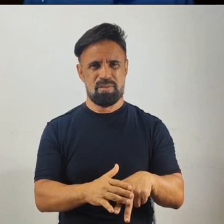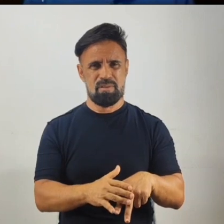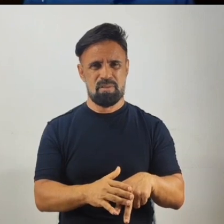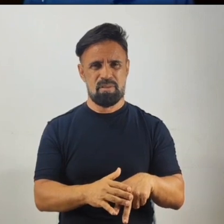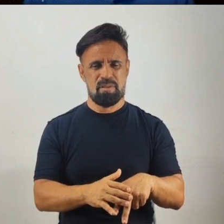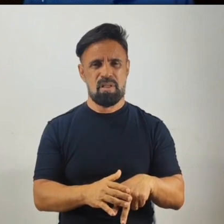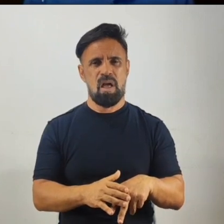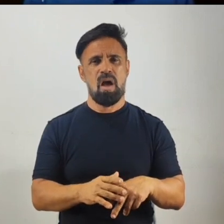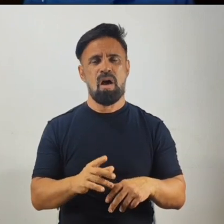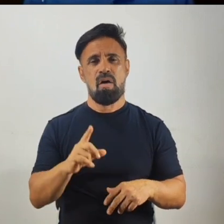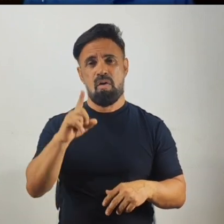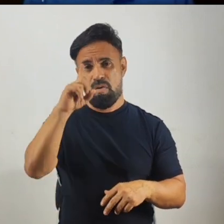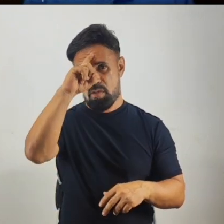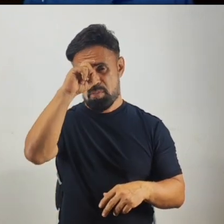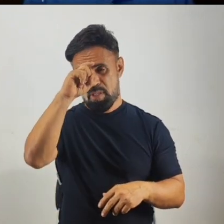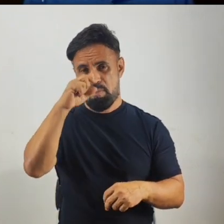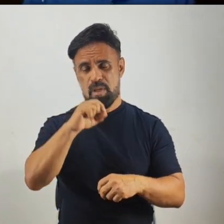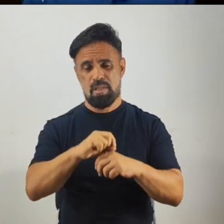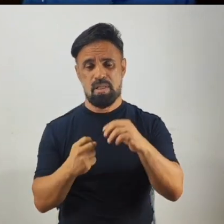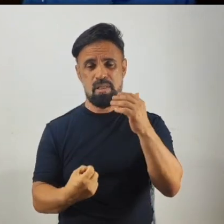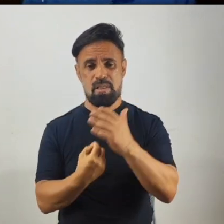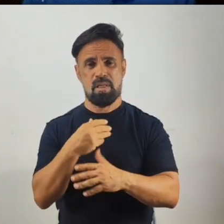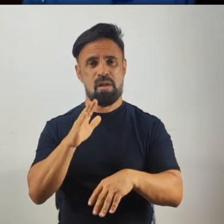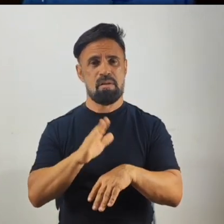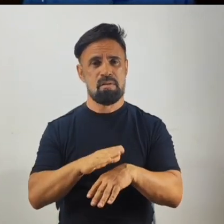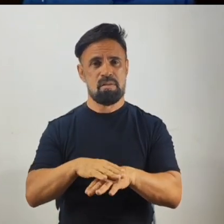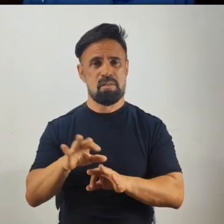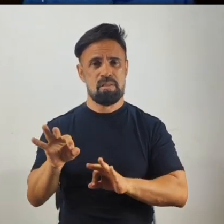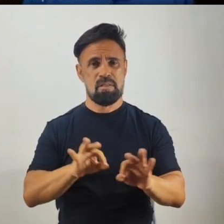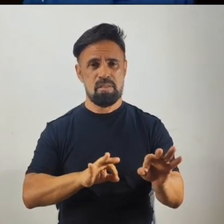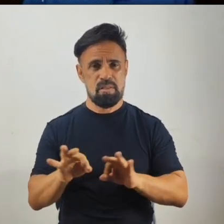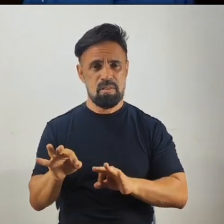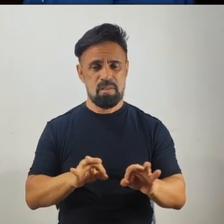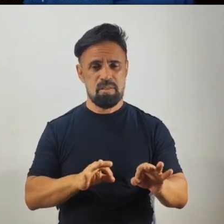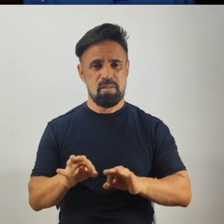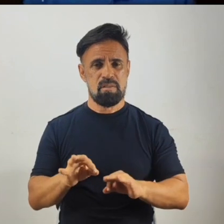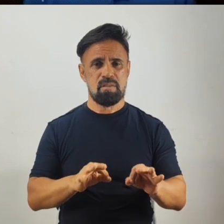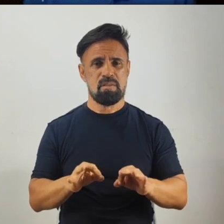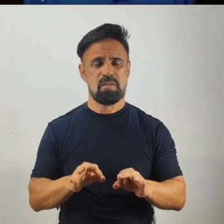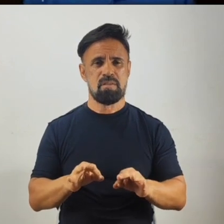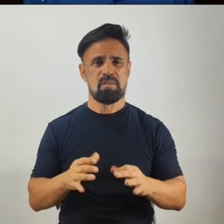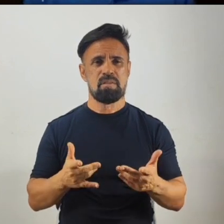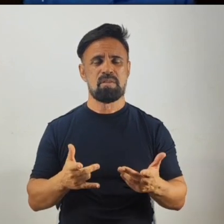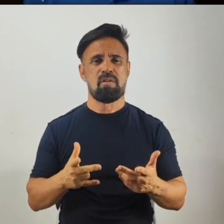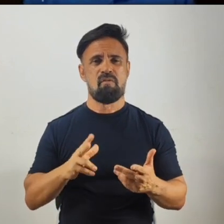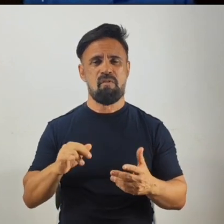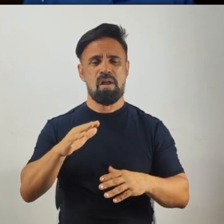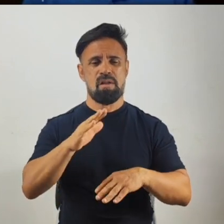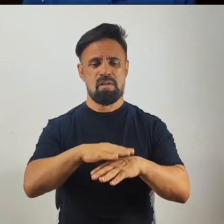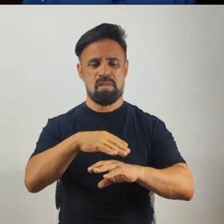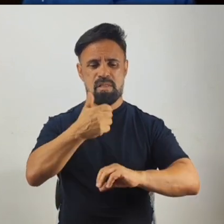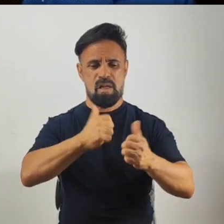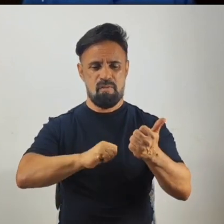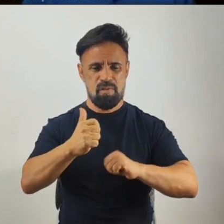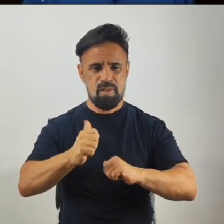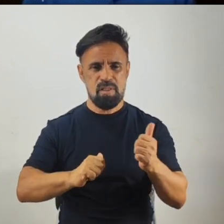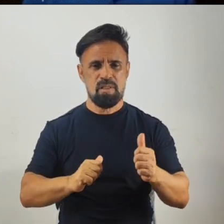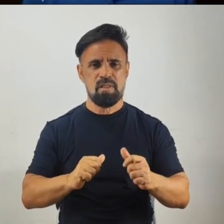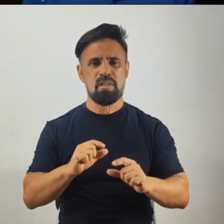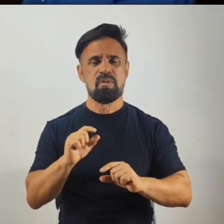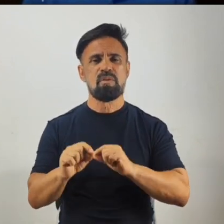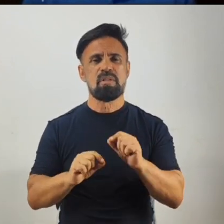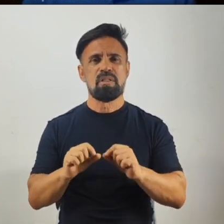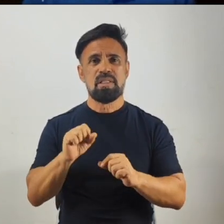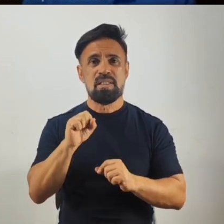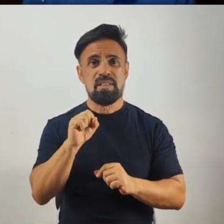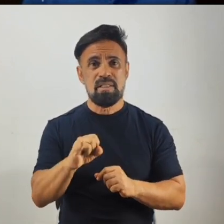da segurança do paciente. A unidade de saúde, ela precisa criar os seus mecanismos